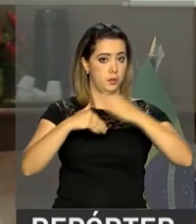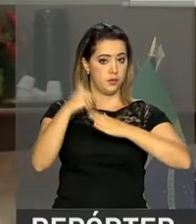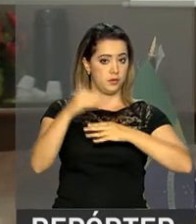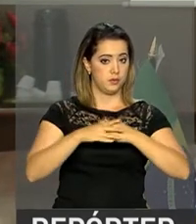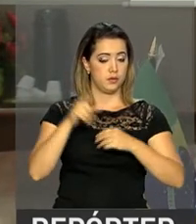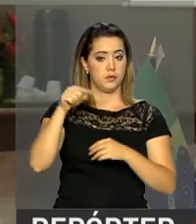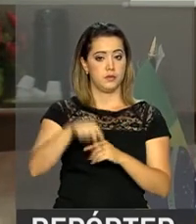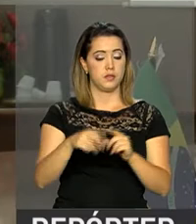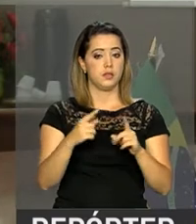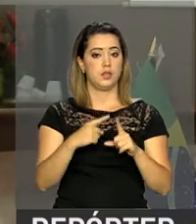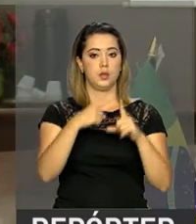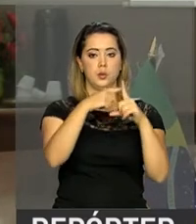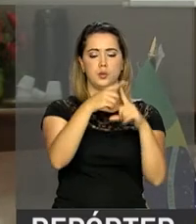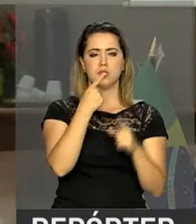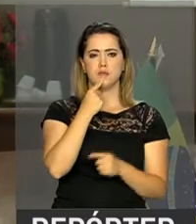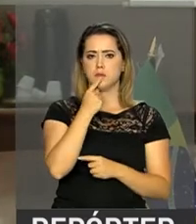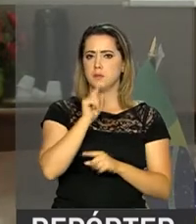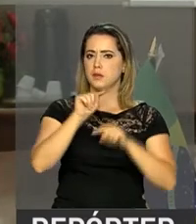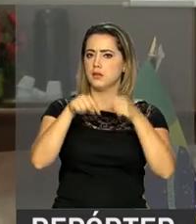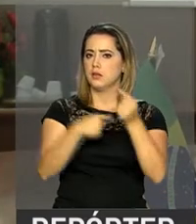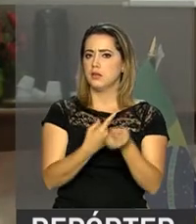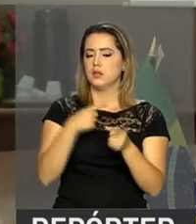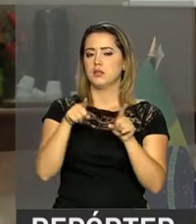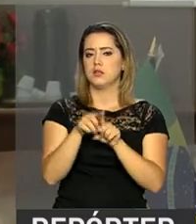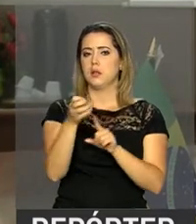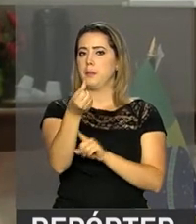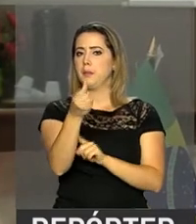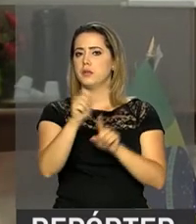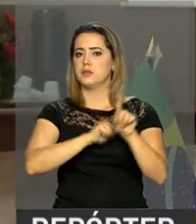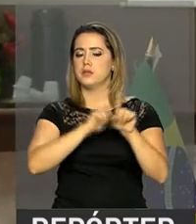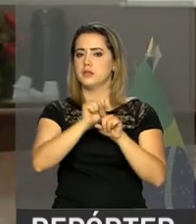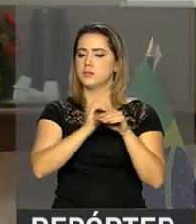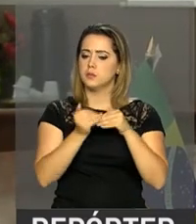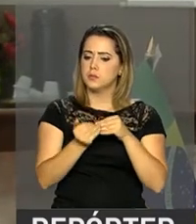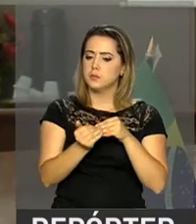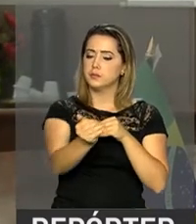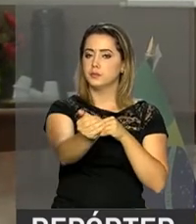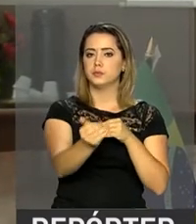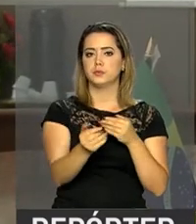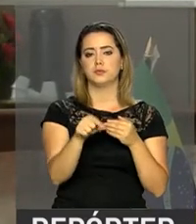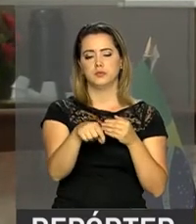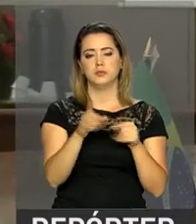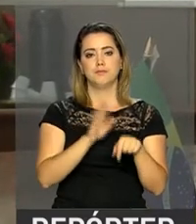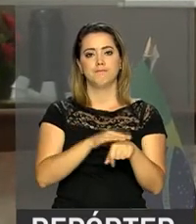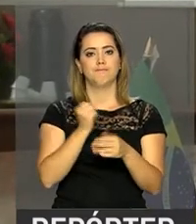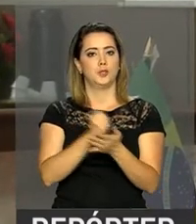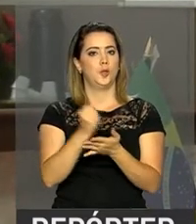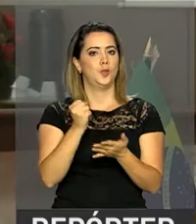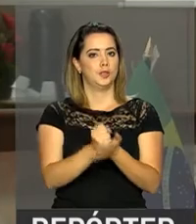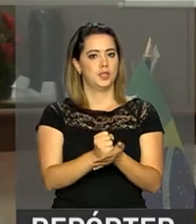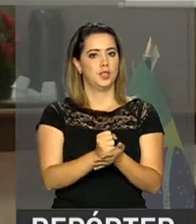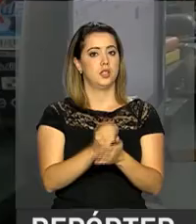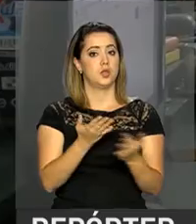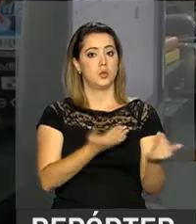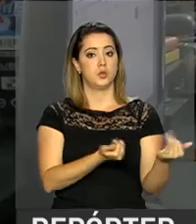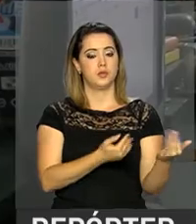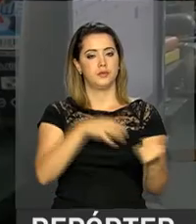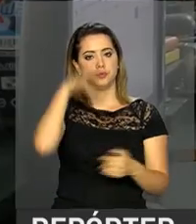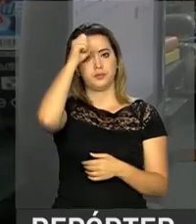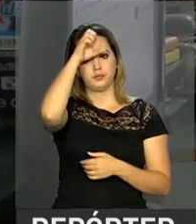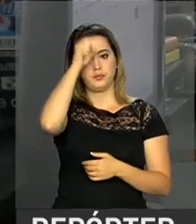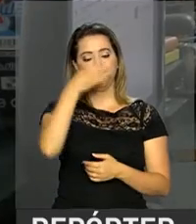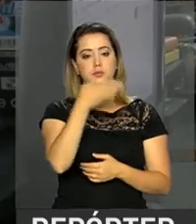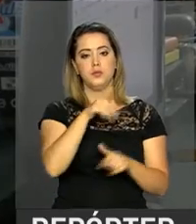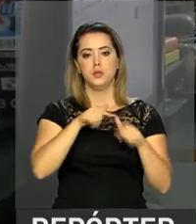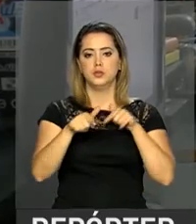Cruz Vermelha e depois desse tempo, desses 6 meses e mais um pouquinho que eu fiquei, eles me contrataram como jovem aprendiz. Para Arthur,